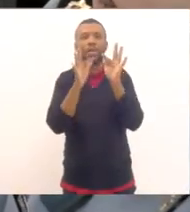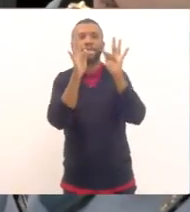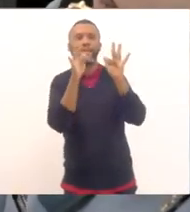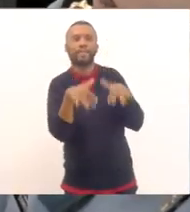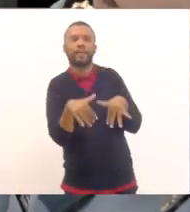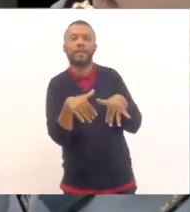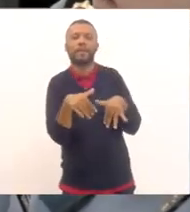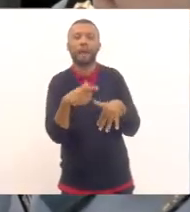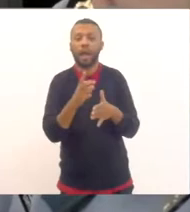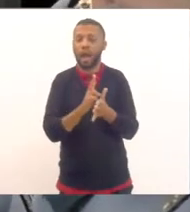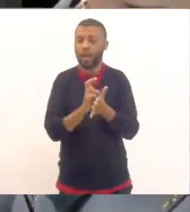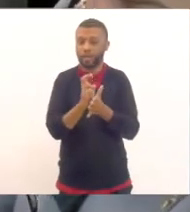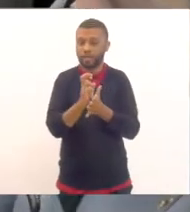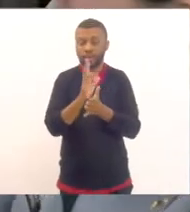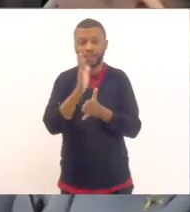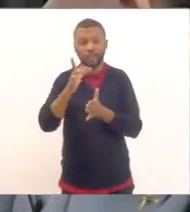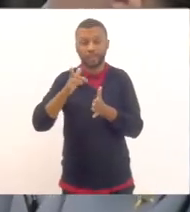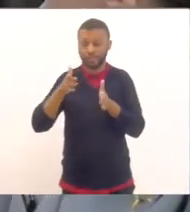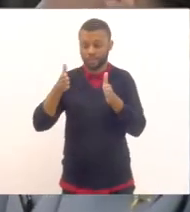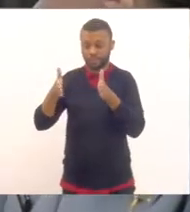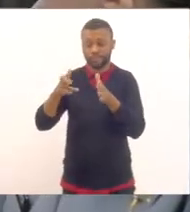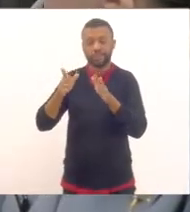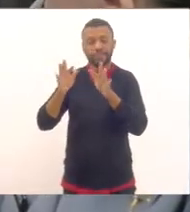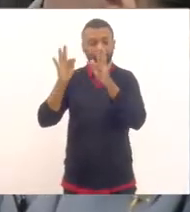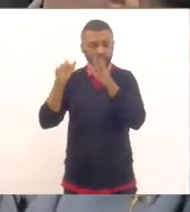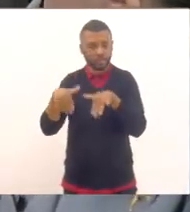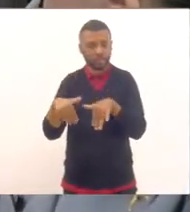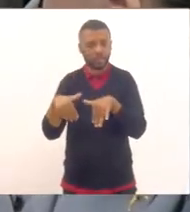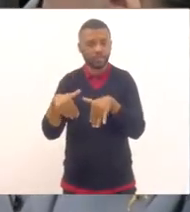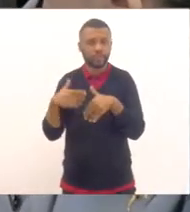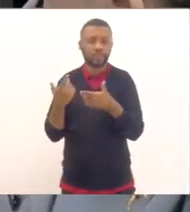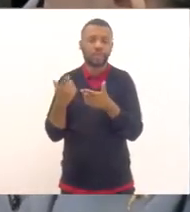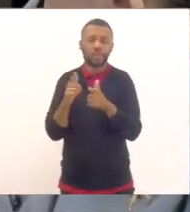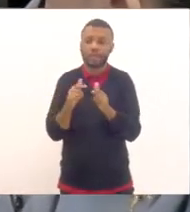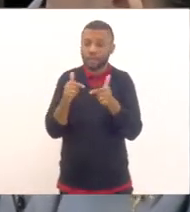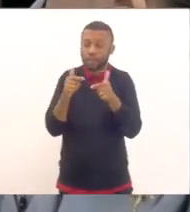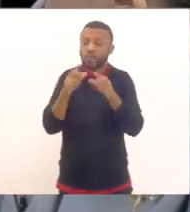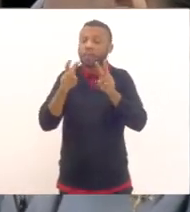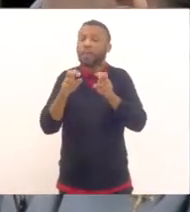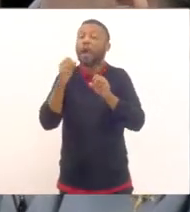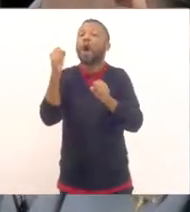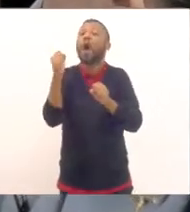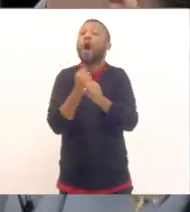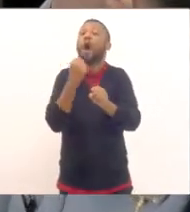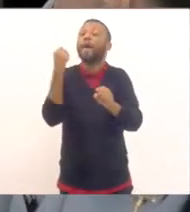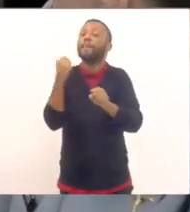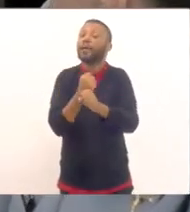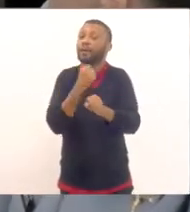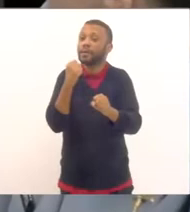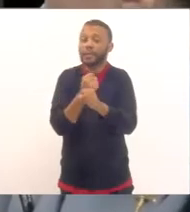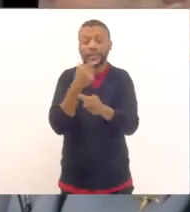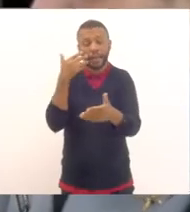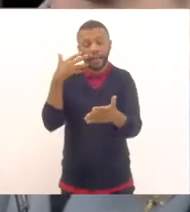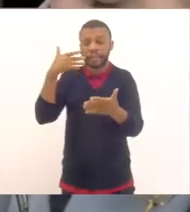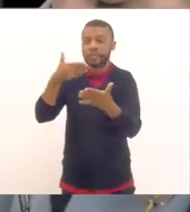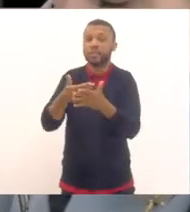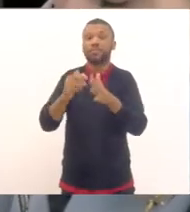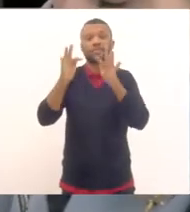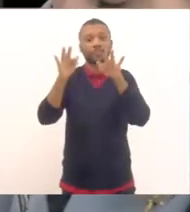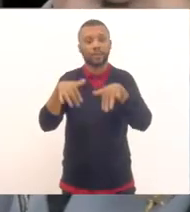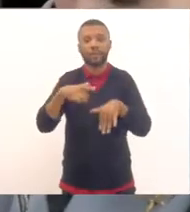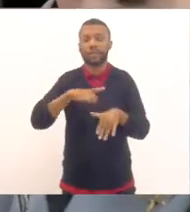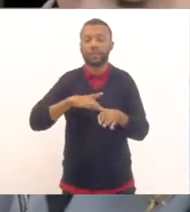a SuperVia acho que já tá indo para fase final na consciência da operação assim em termos de obras temos de obras ela ela